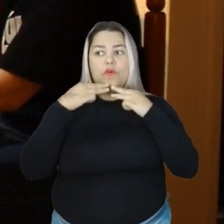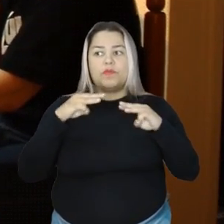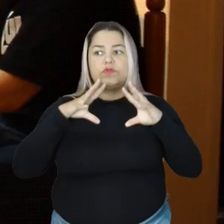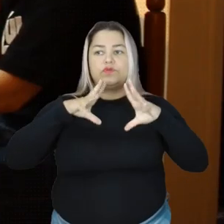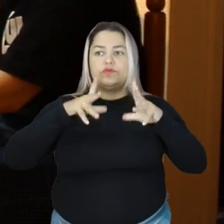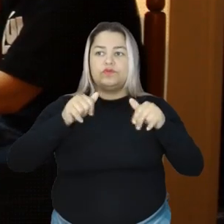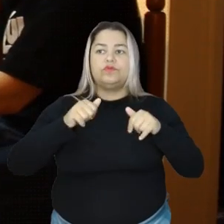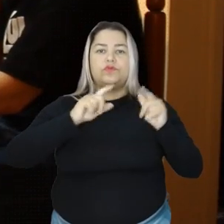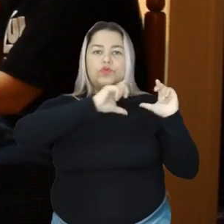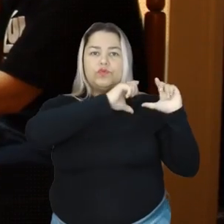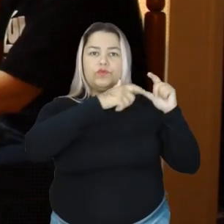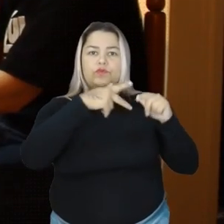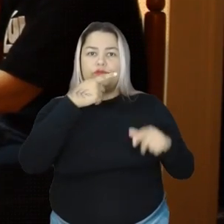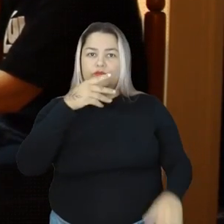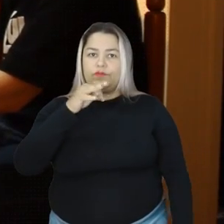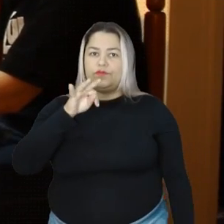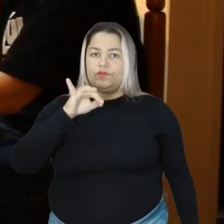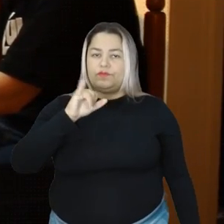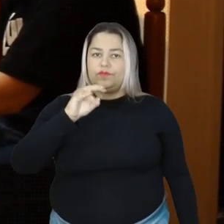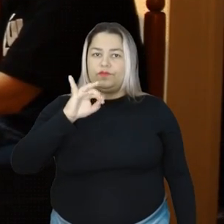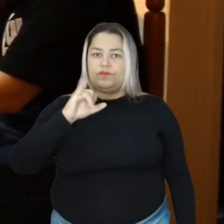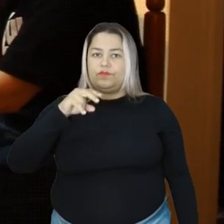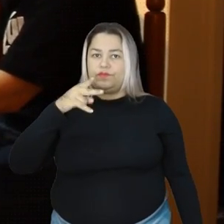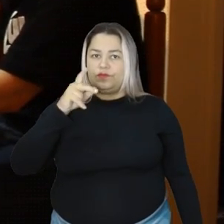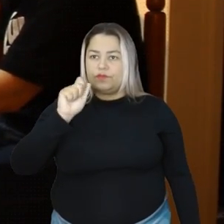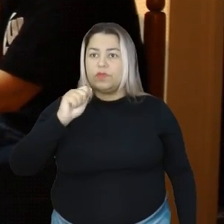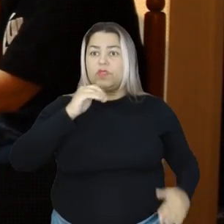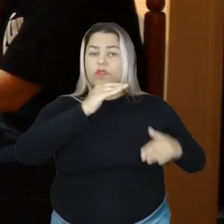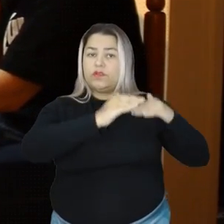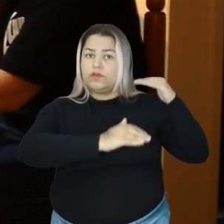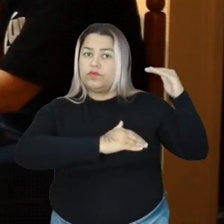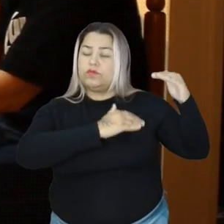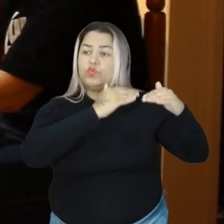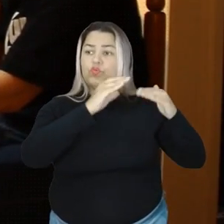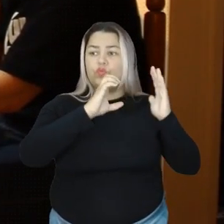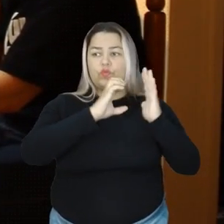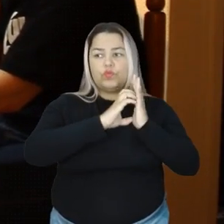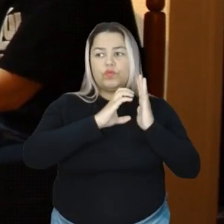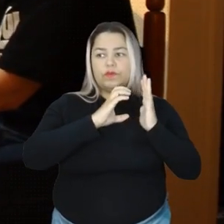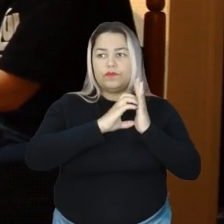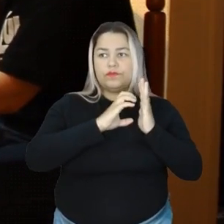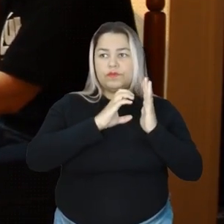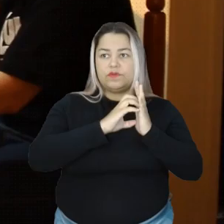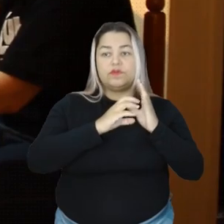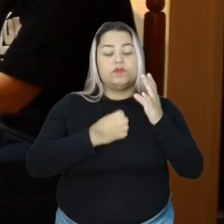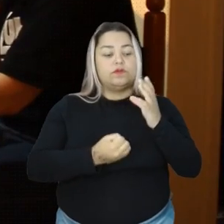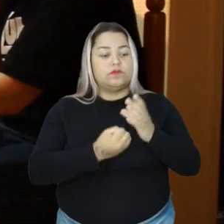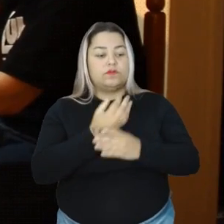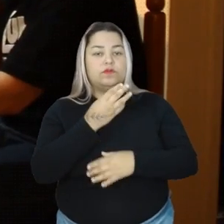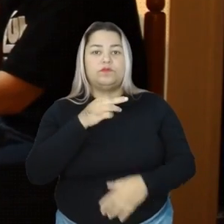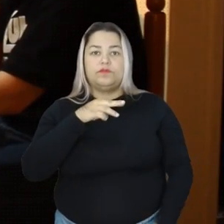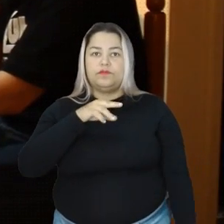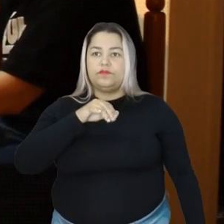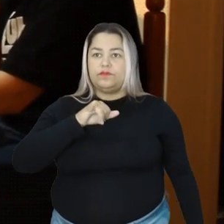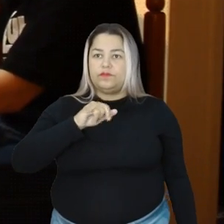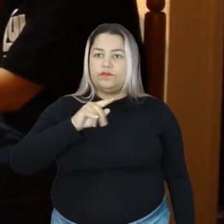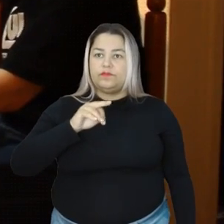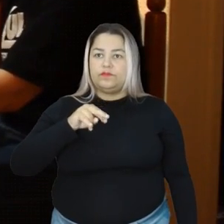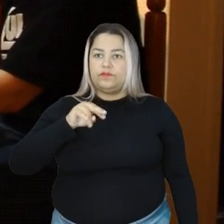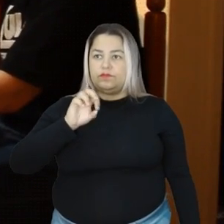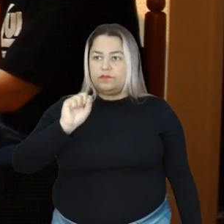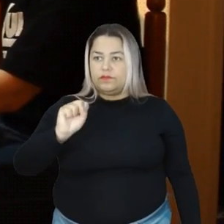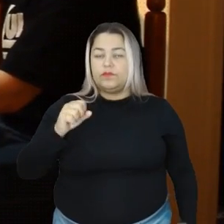essas gerações de petistinhas que a gente tem, que são pessoas que cresceram com a história do partido, mas também pessoas que estão sendo criadas por militantes agora, né? As